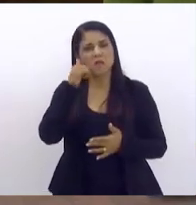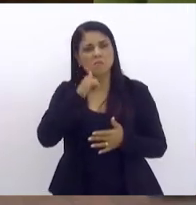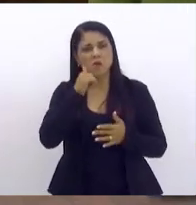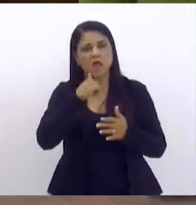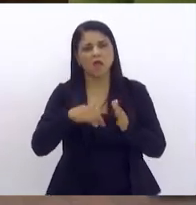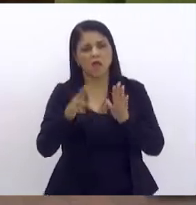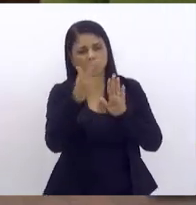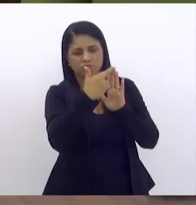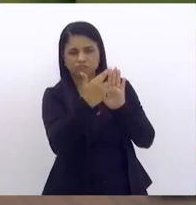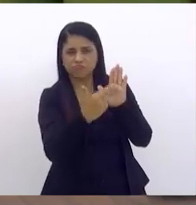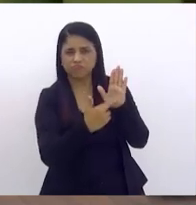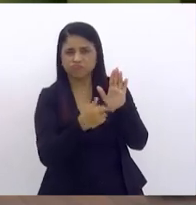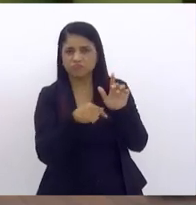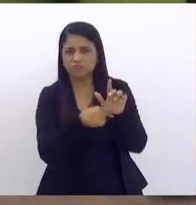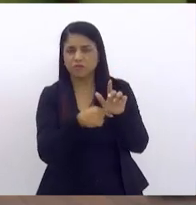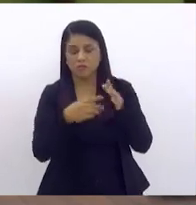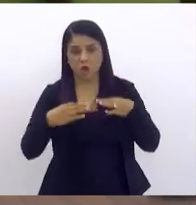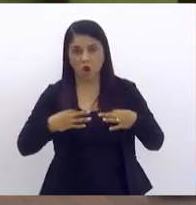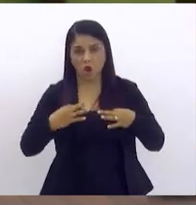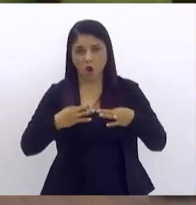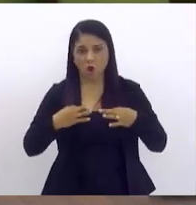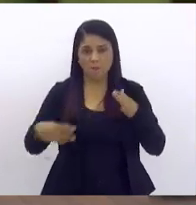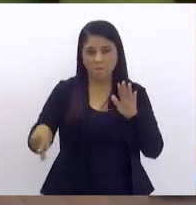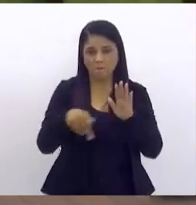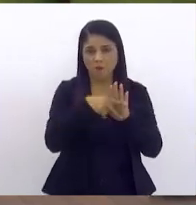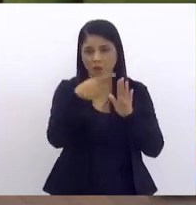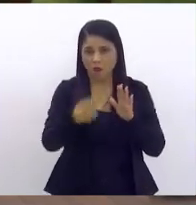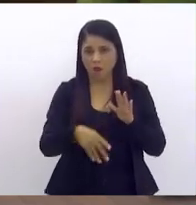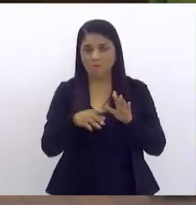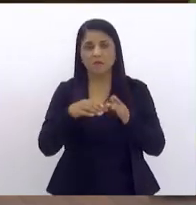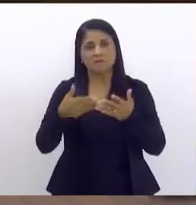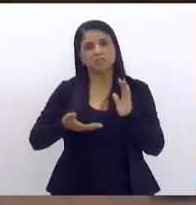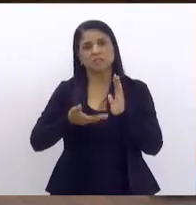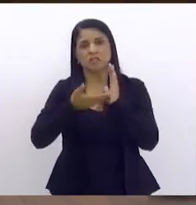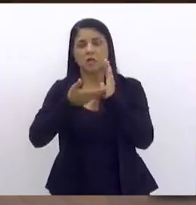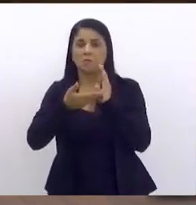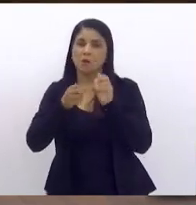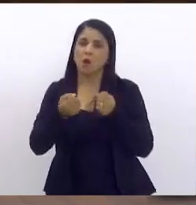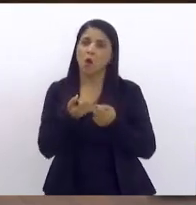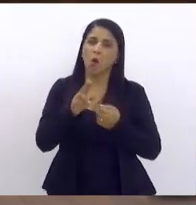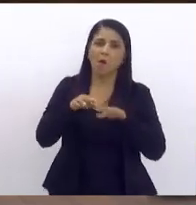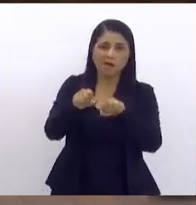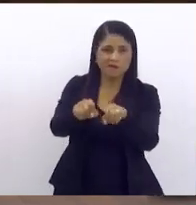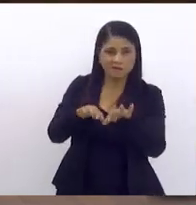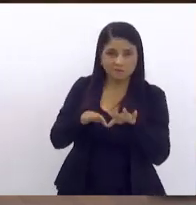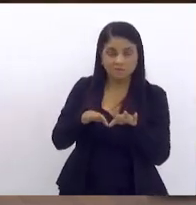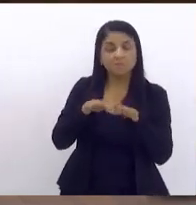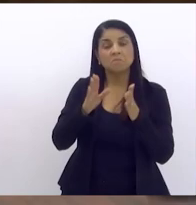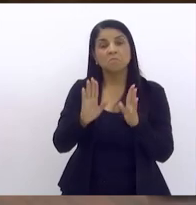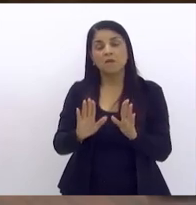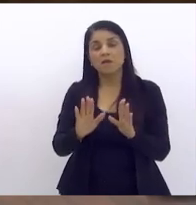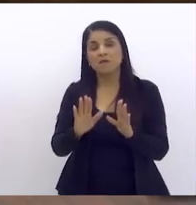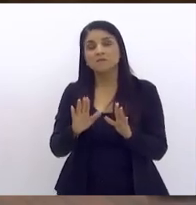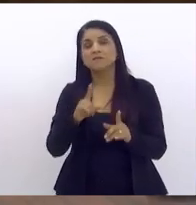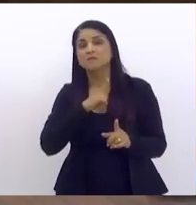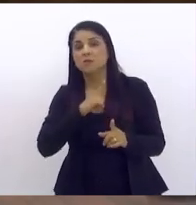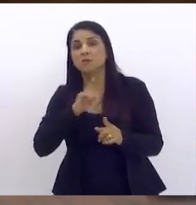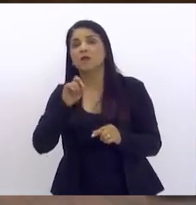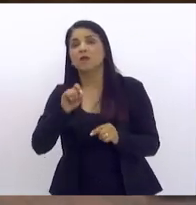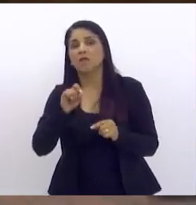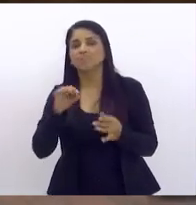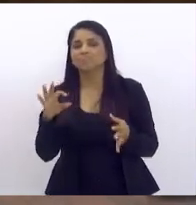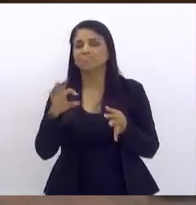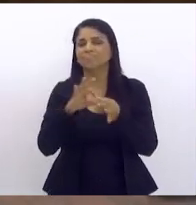de vestimenta da maioria dos plenários, seja de câmaras ou de assembleias, mas isso tem a ver, inclusive, com o machismo da